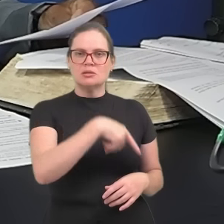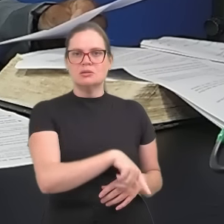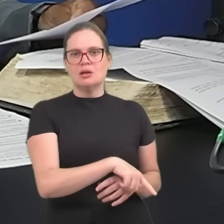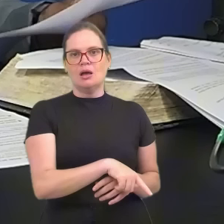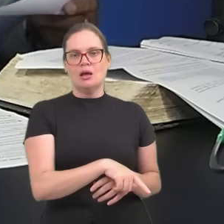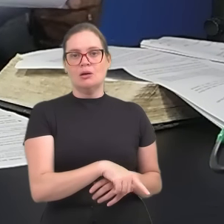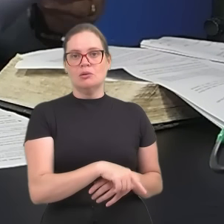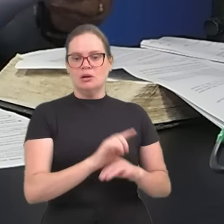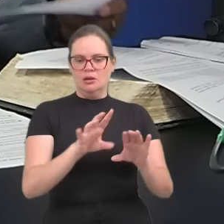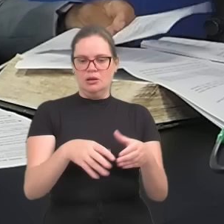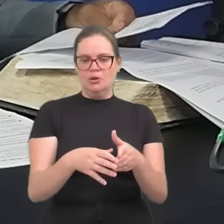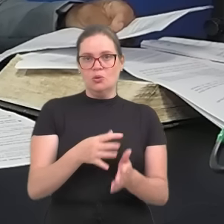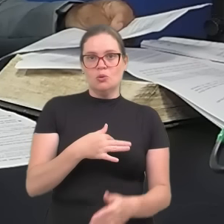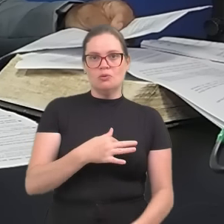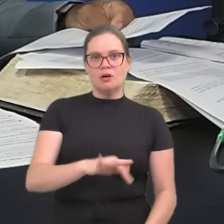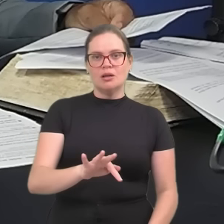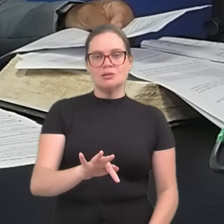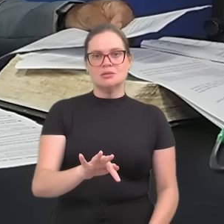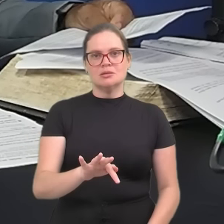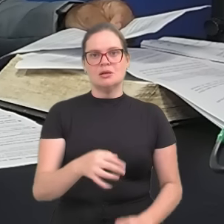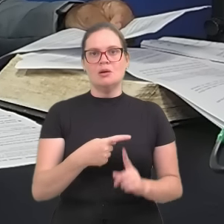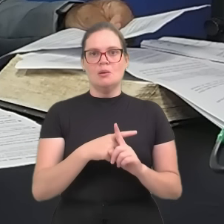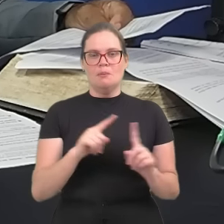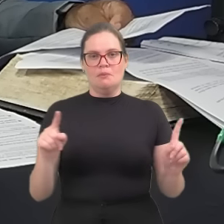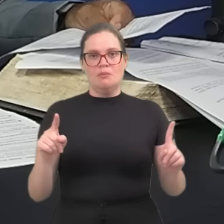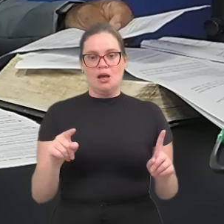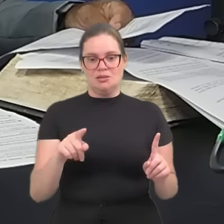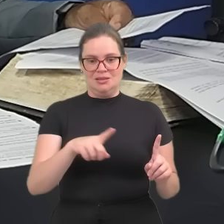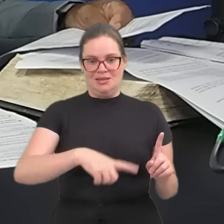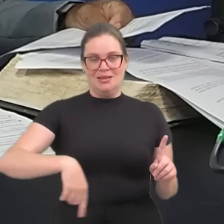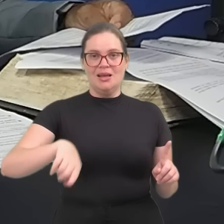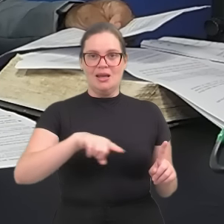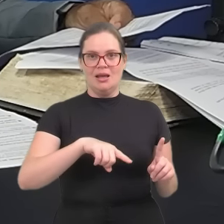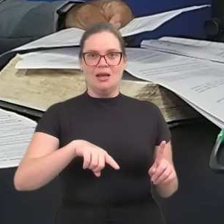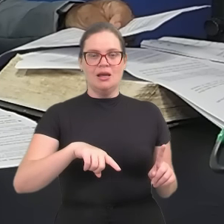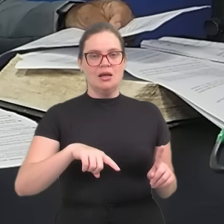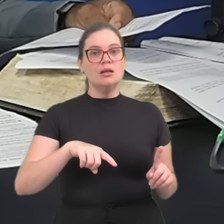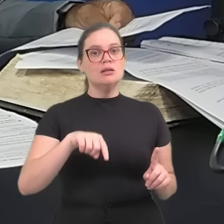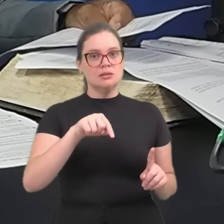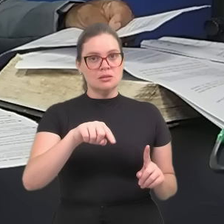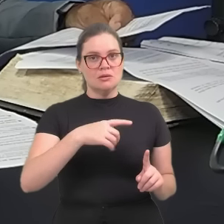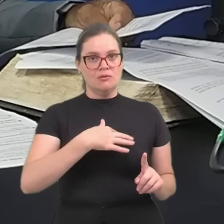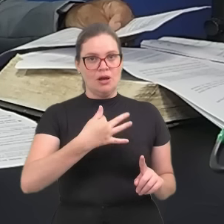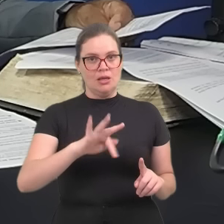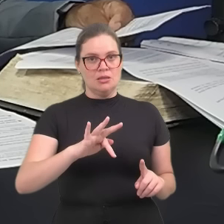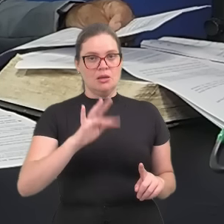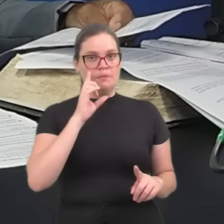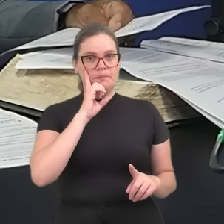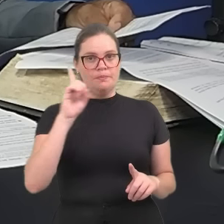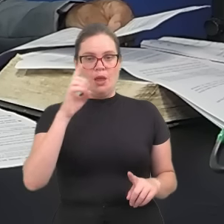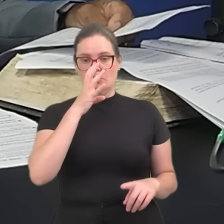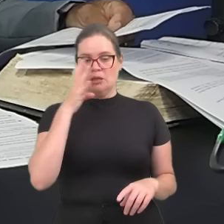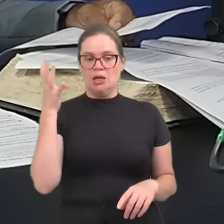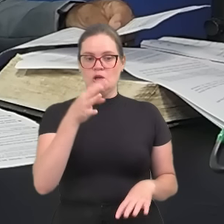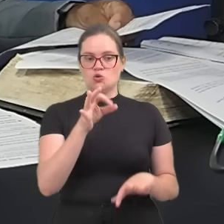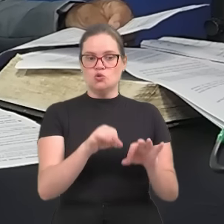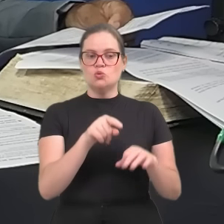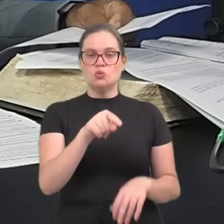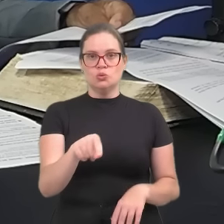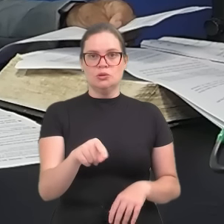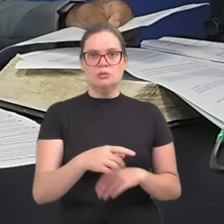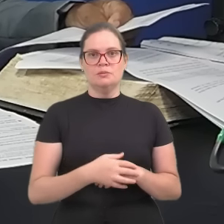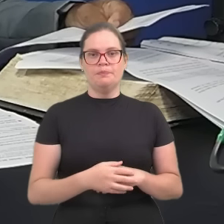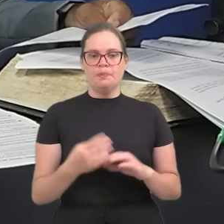né? E aquele era um juízo, né? Deus estabeleceu um juízo para isso, que aqueles que viam, diziam que